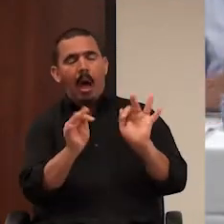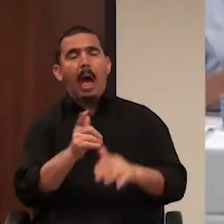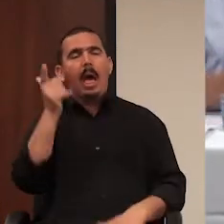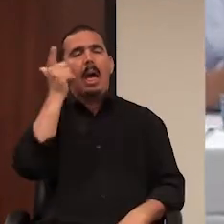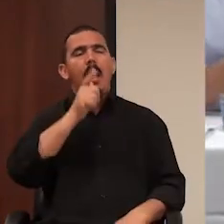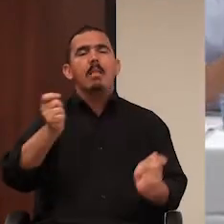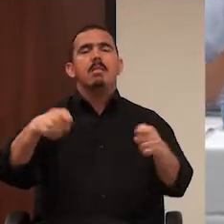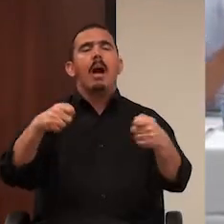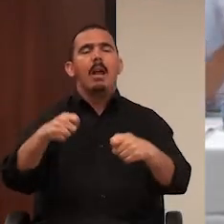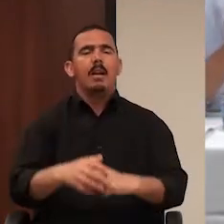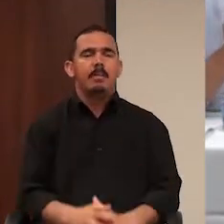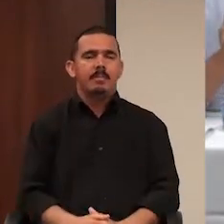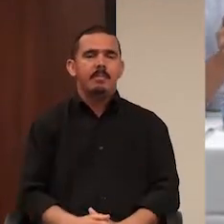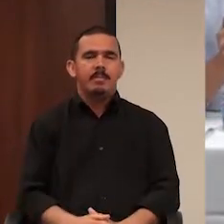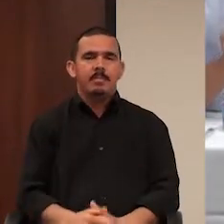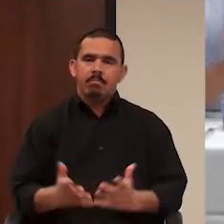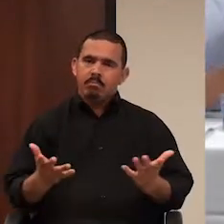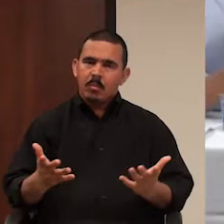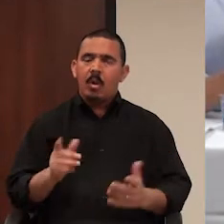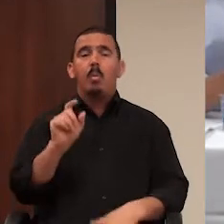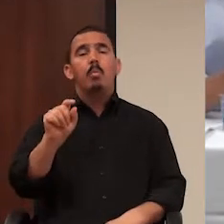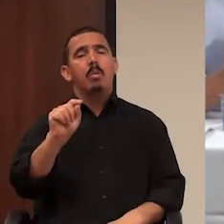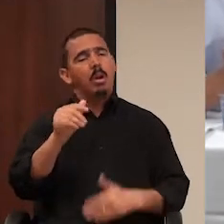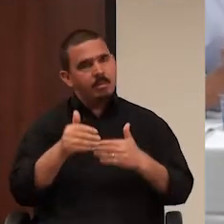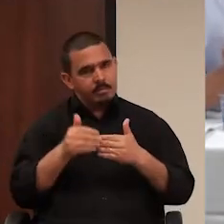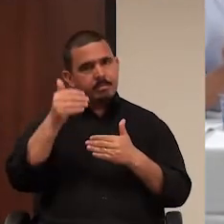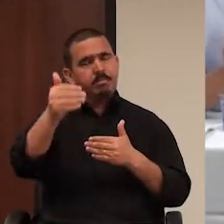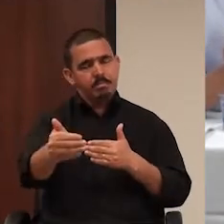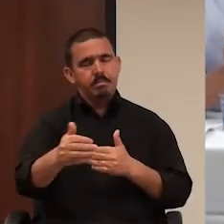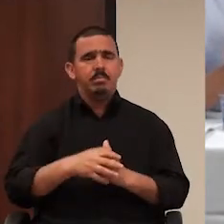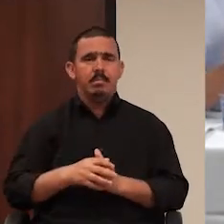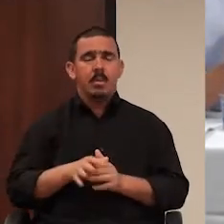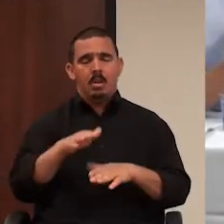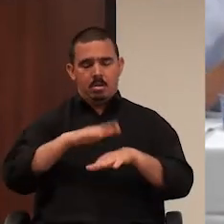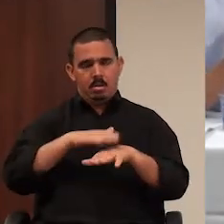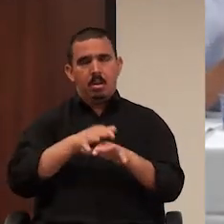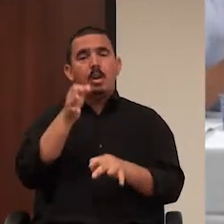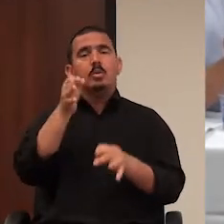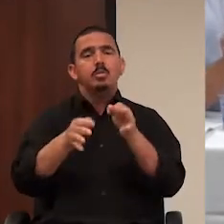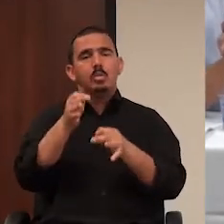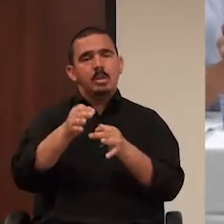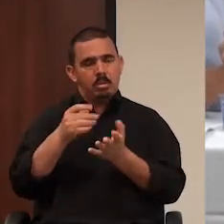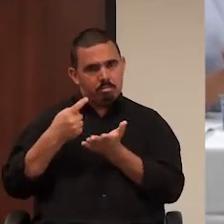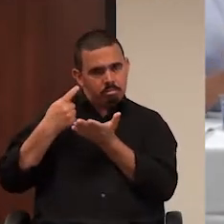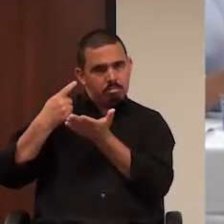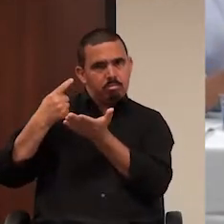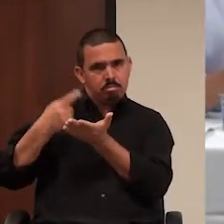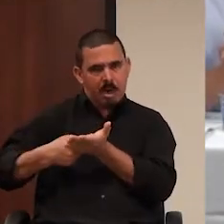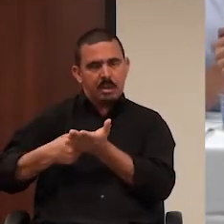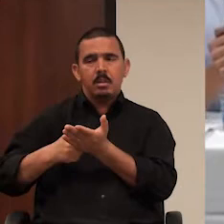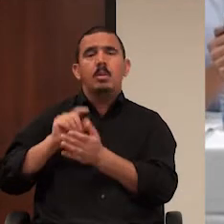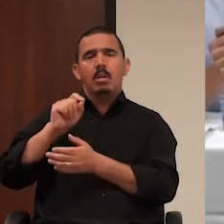interdição. Ato seguinte do processo. O juiz marca, antes marcava o interrogatório, agora a lei prevê como